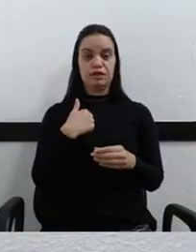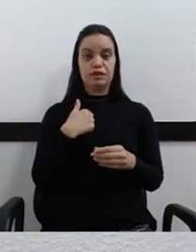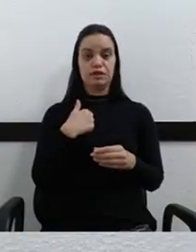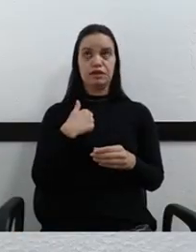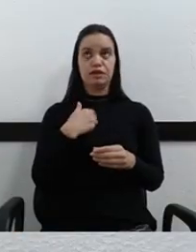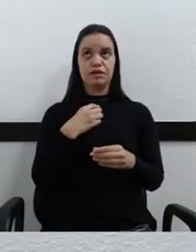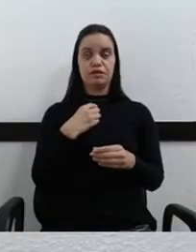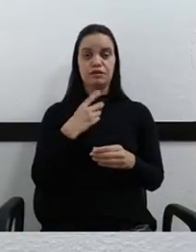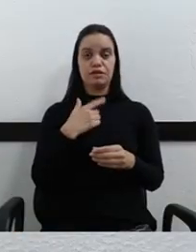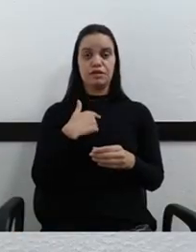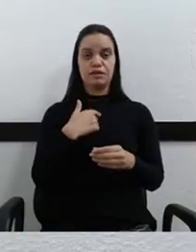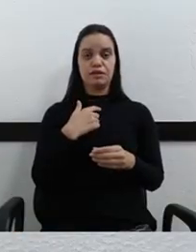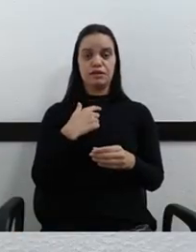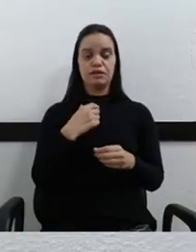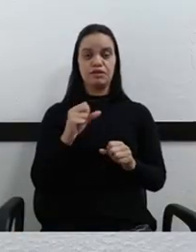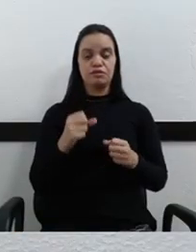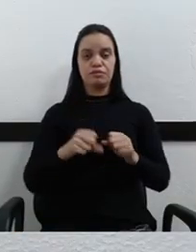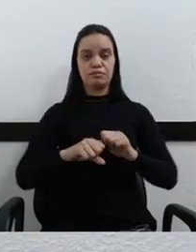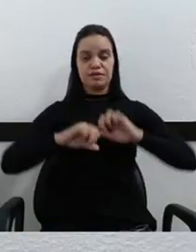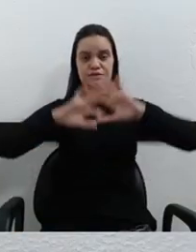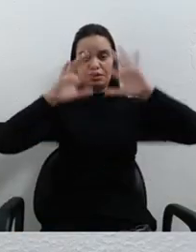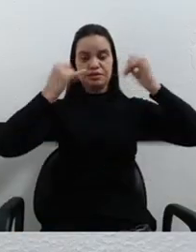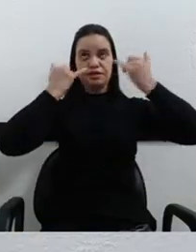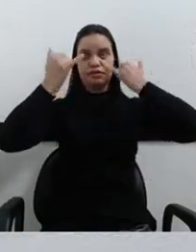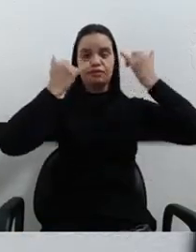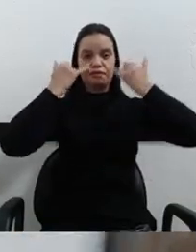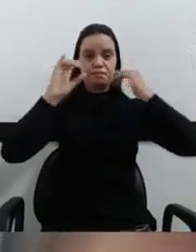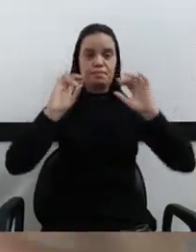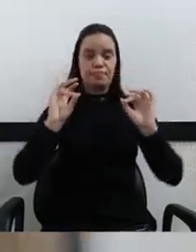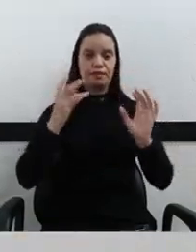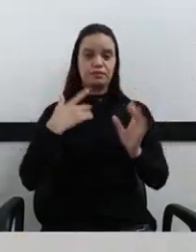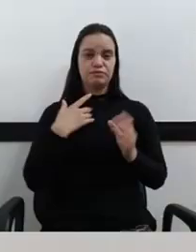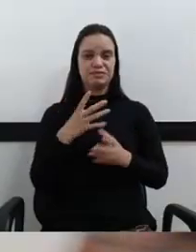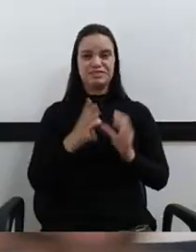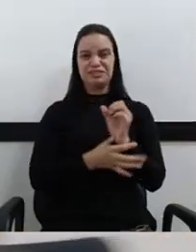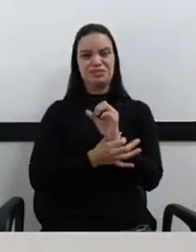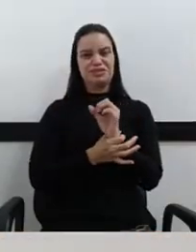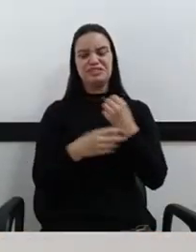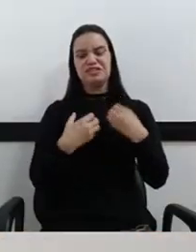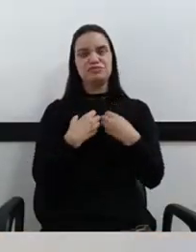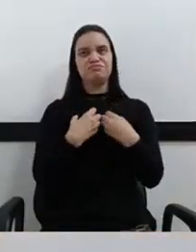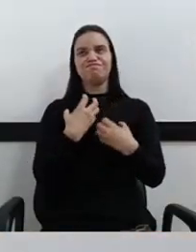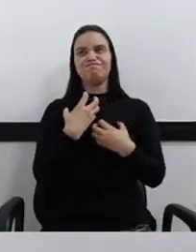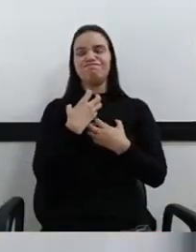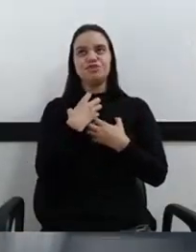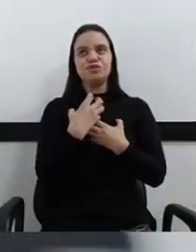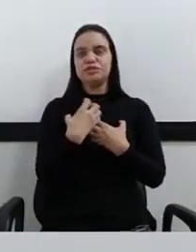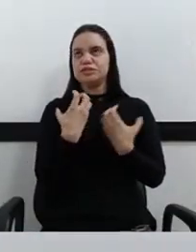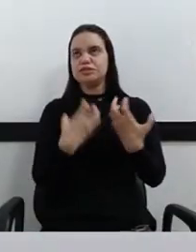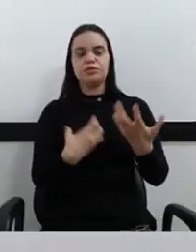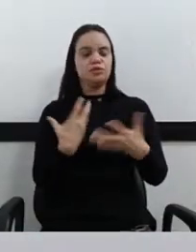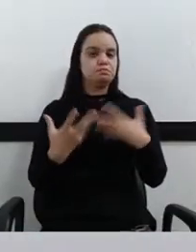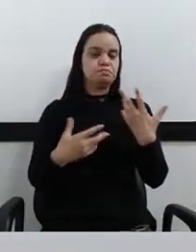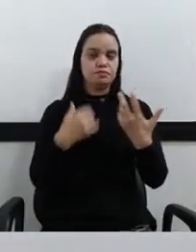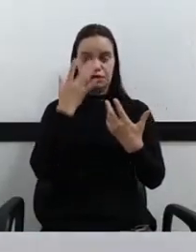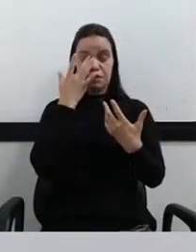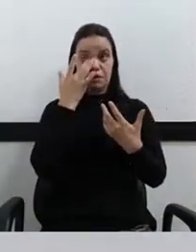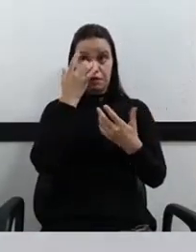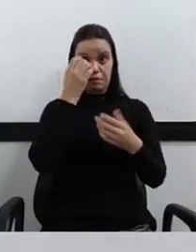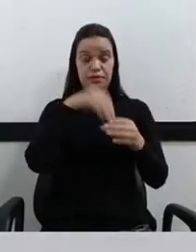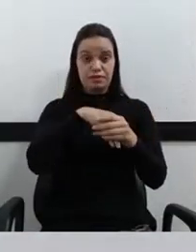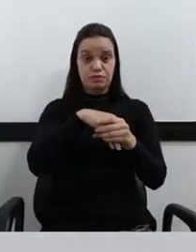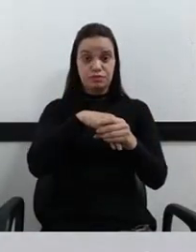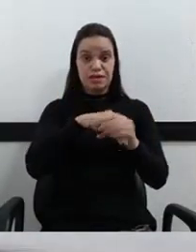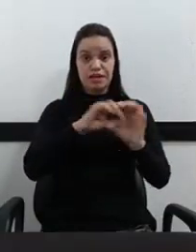Só para esclarecer, como eu disse anteriormente, eu não tenho segurança nos termos do que eu falei na minha fala anterior, dos questionamentos que eu fiz, para votar a favor